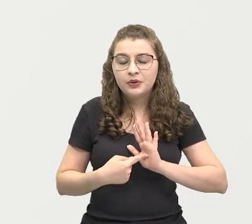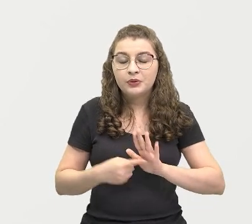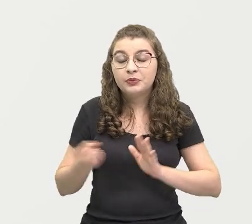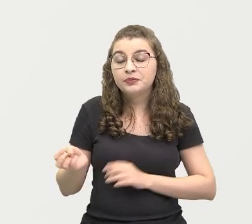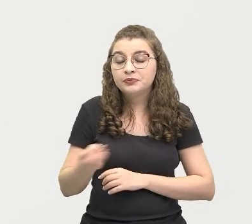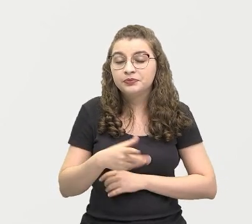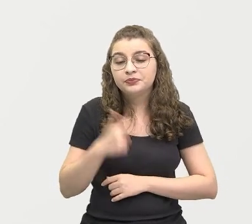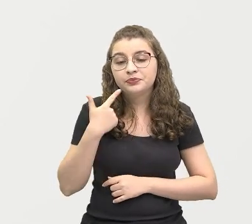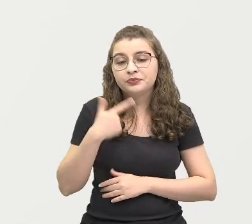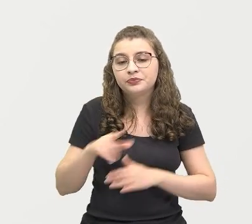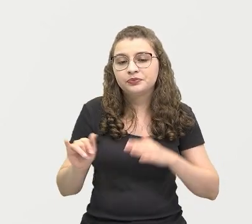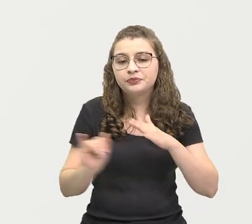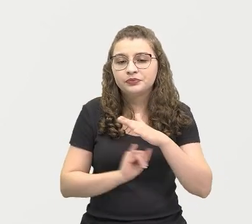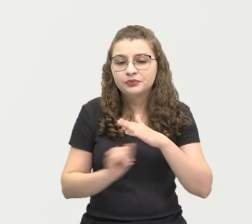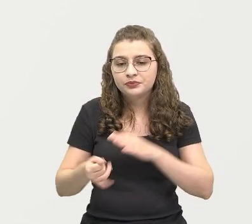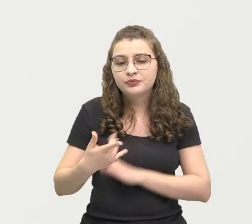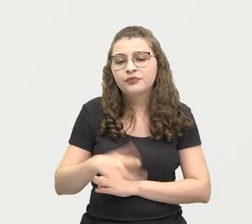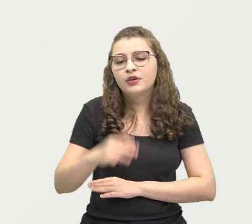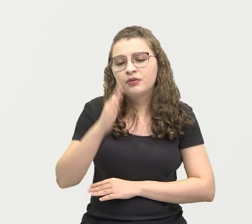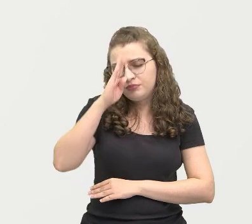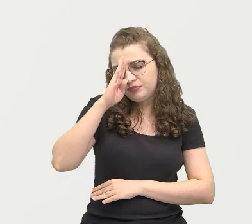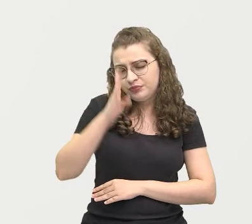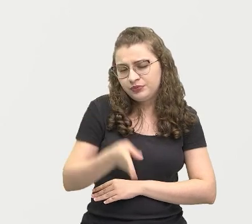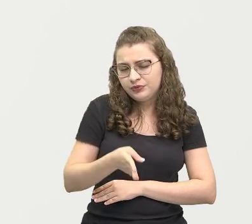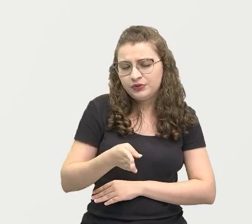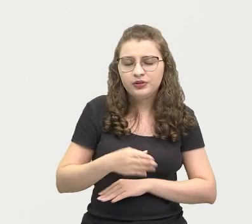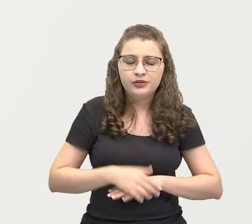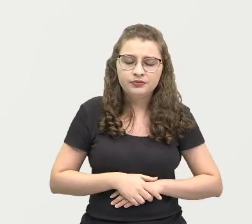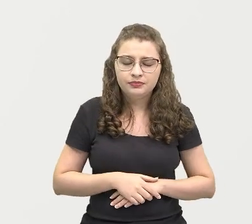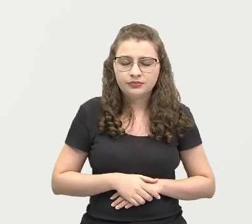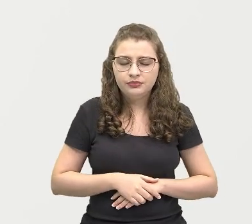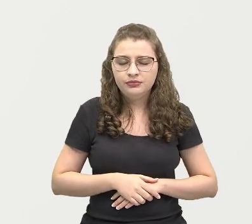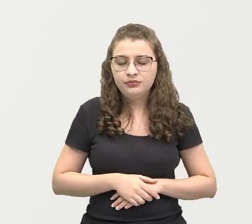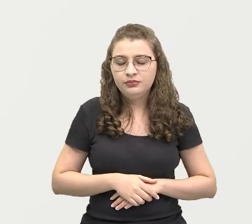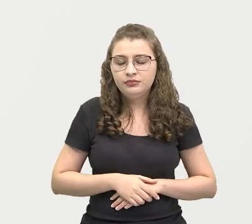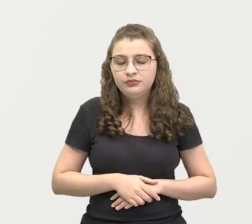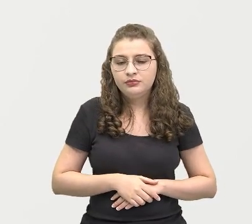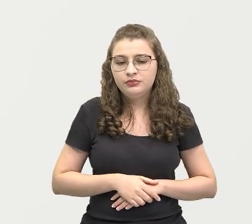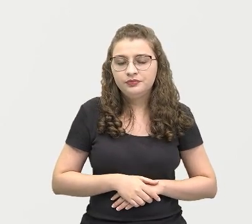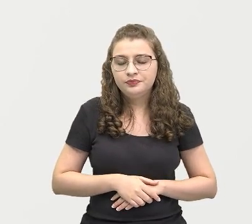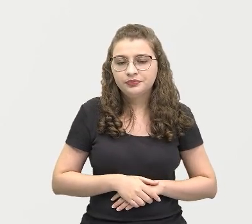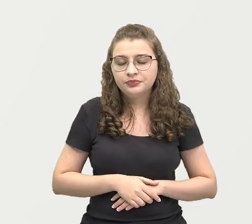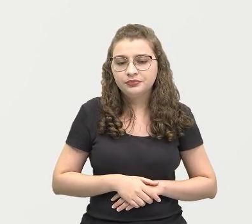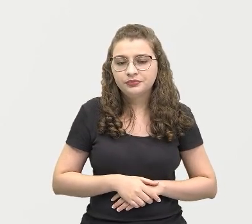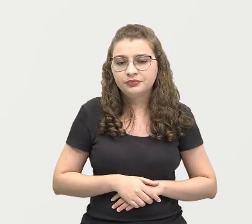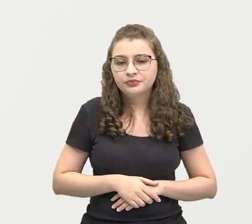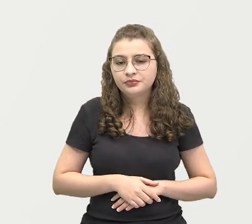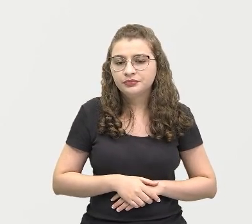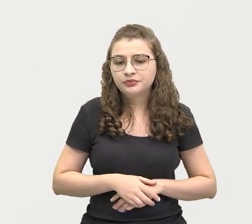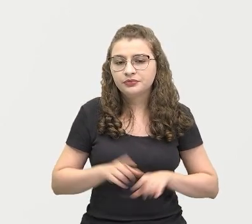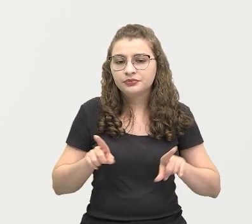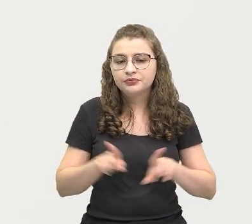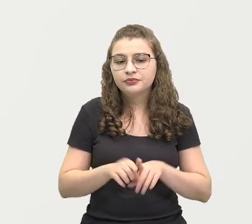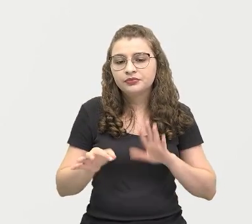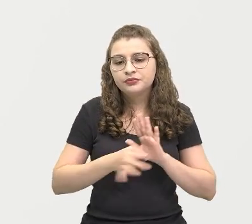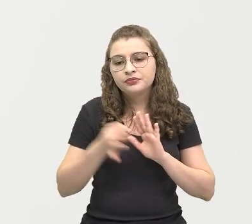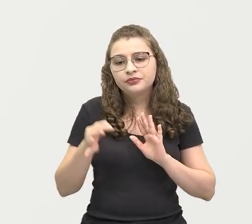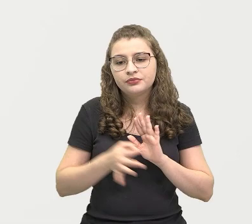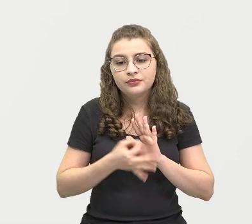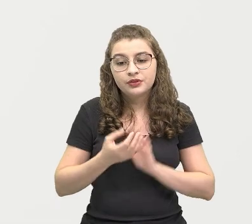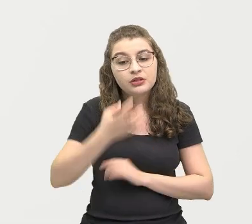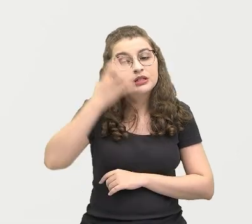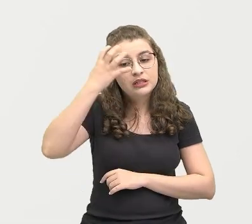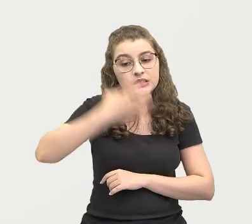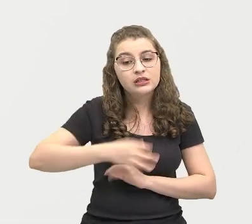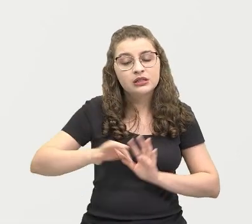na linguagem objetiva, na linguagem direta, e vai trazer também críticas, sérias